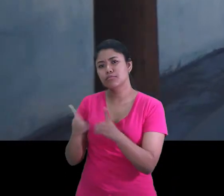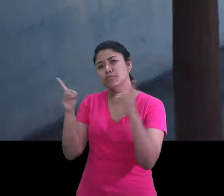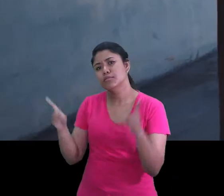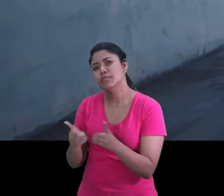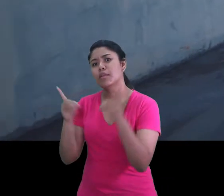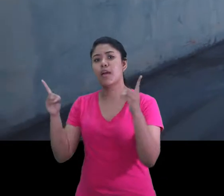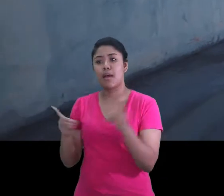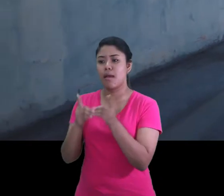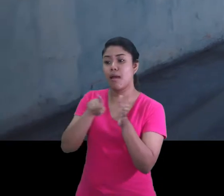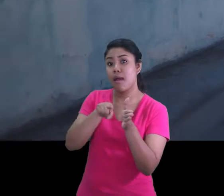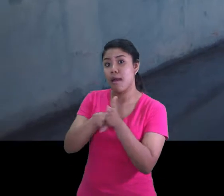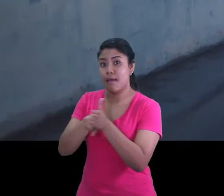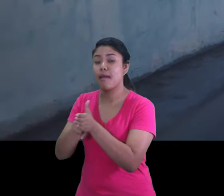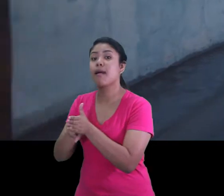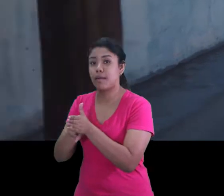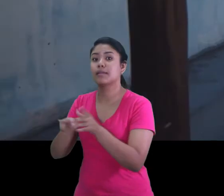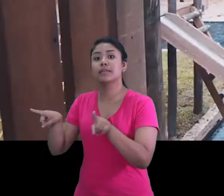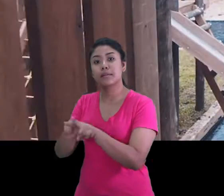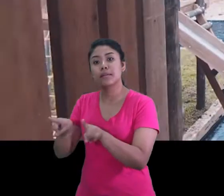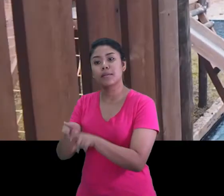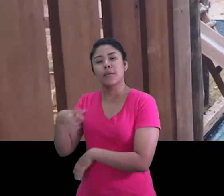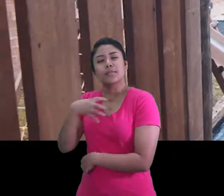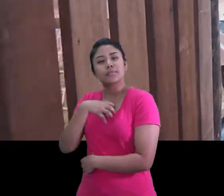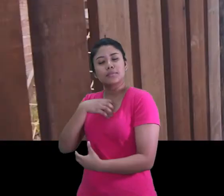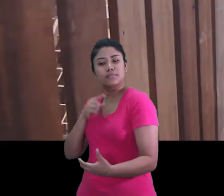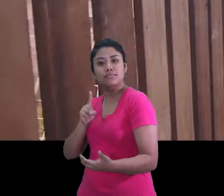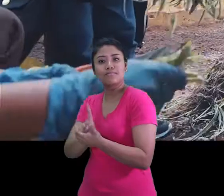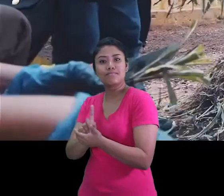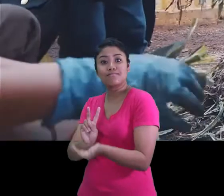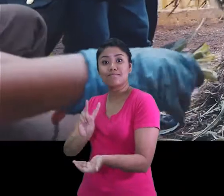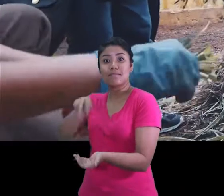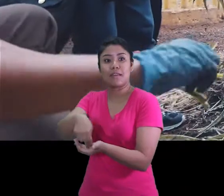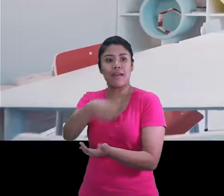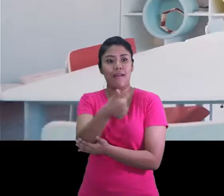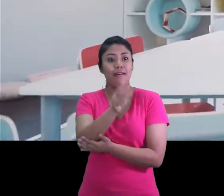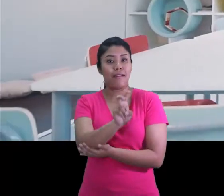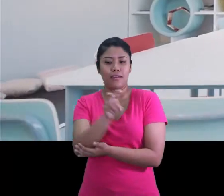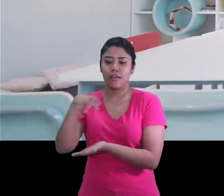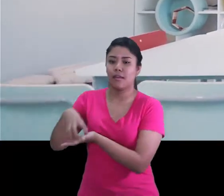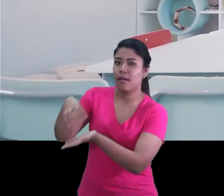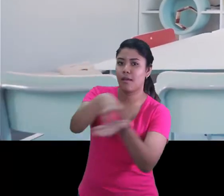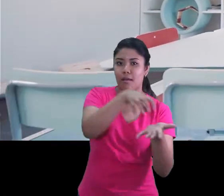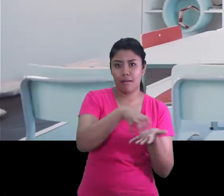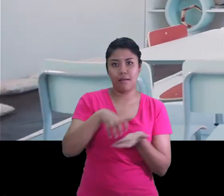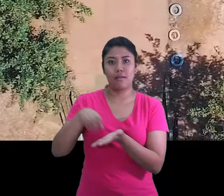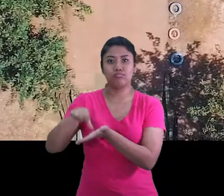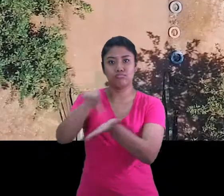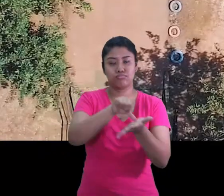a ludicidade, a investigação e o sentimento de pertencimento em cada um dos 15 territórios em que